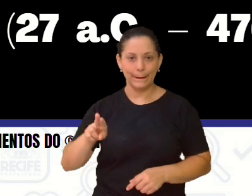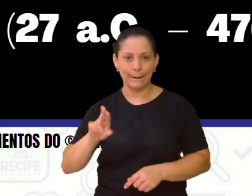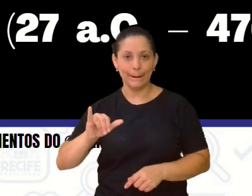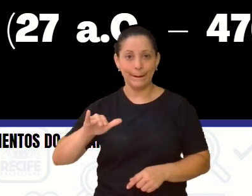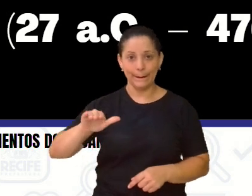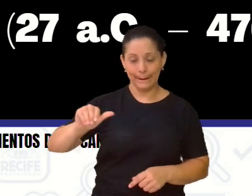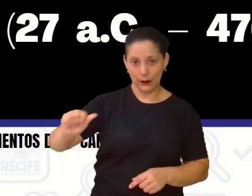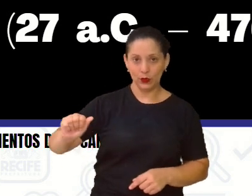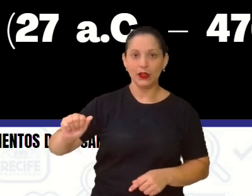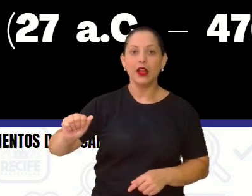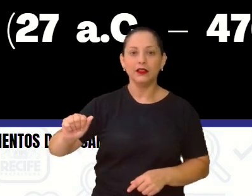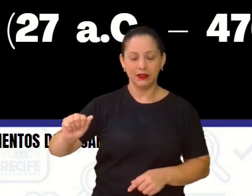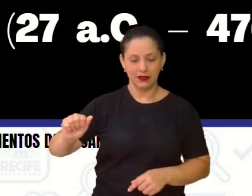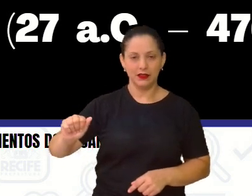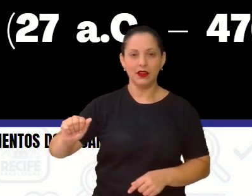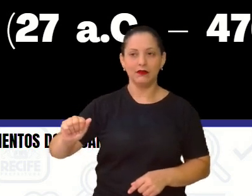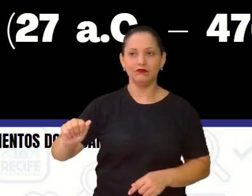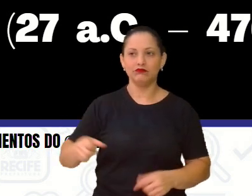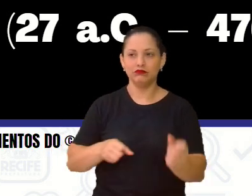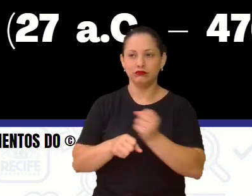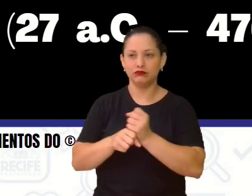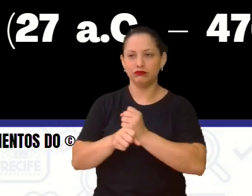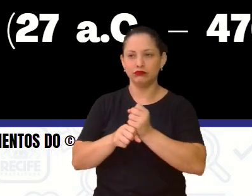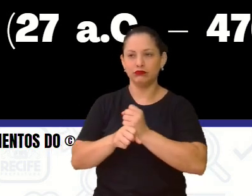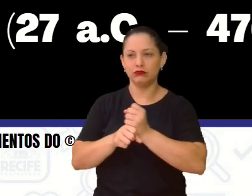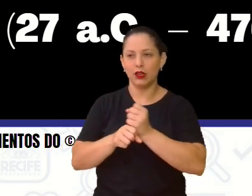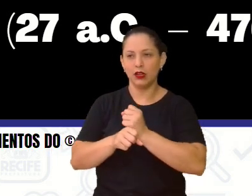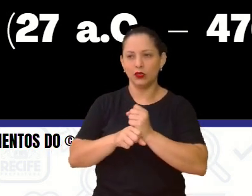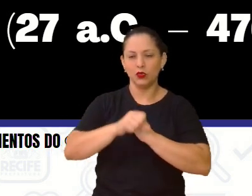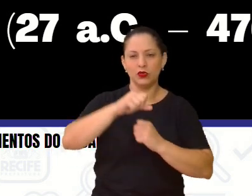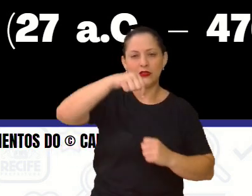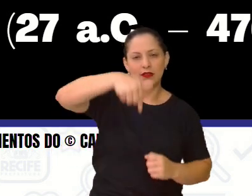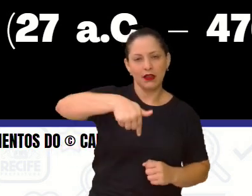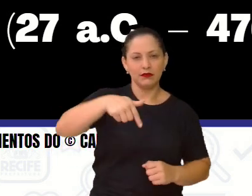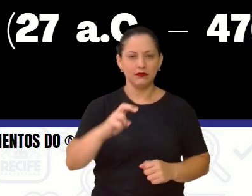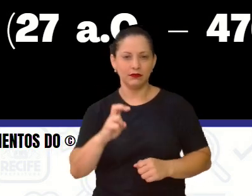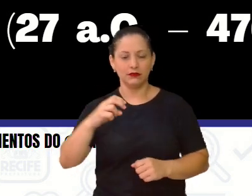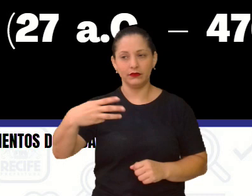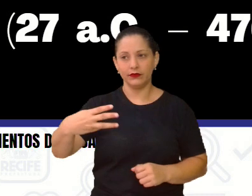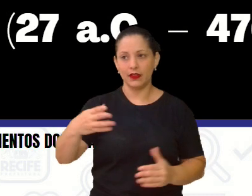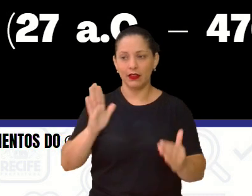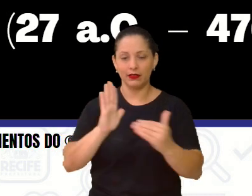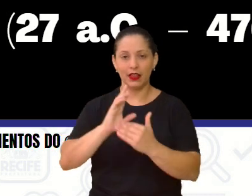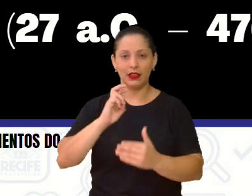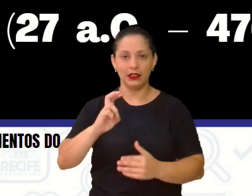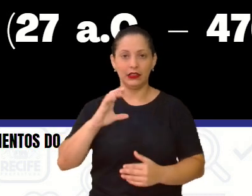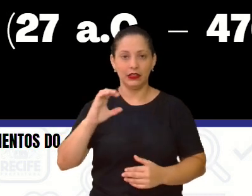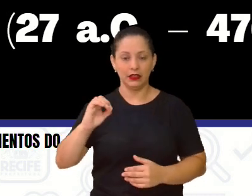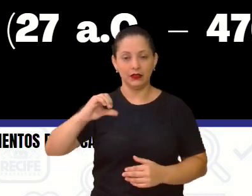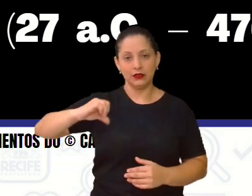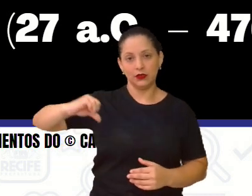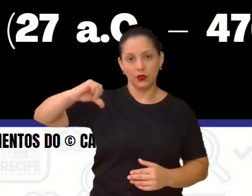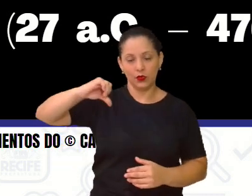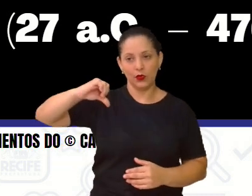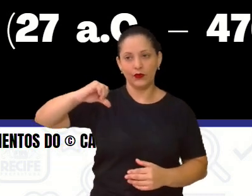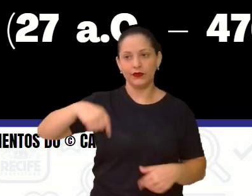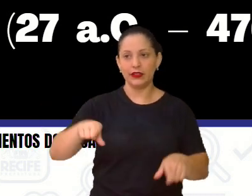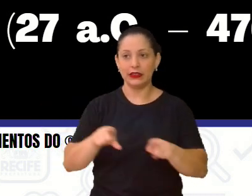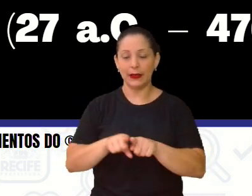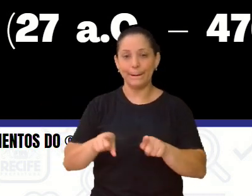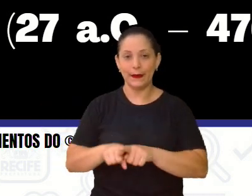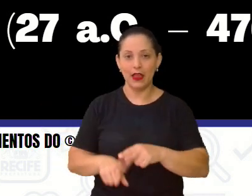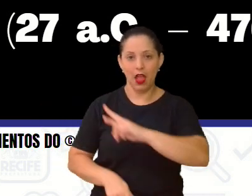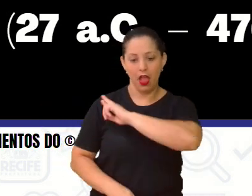753 a.C. a 509, 510 a.C., né? a fundação, né, da